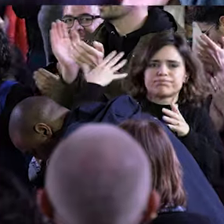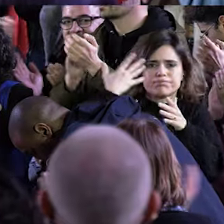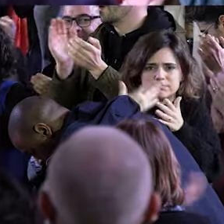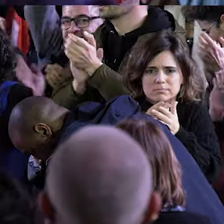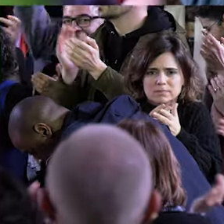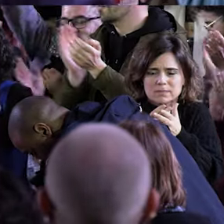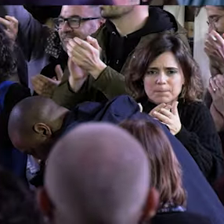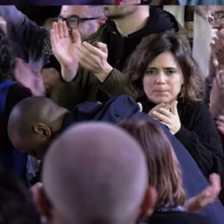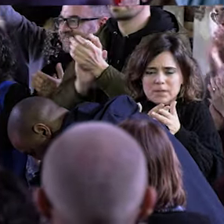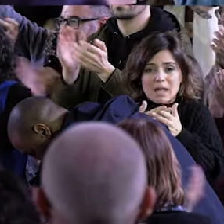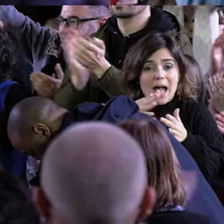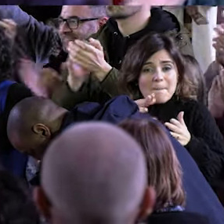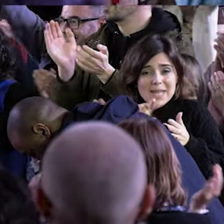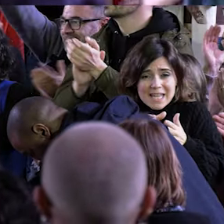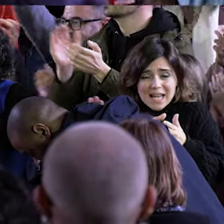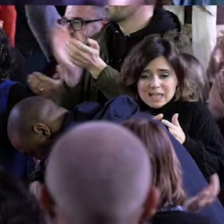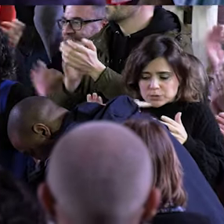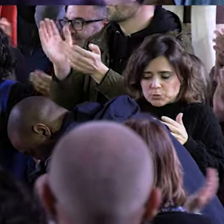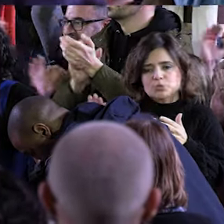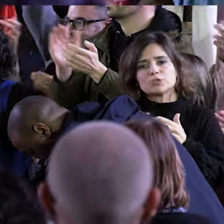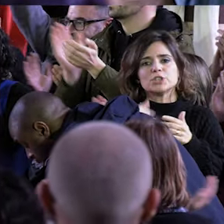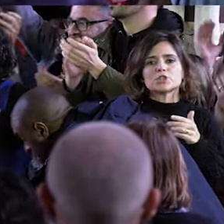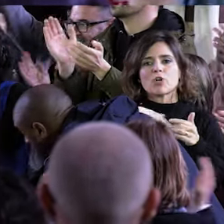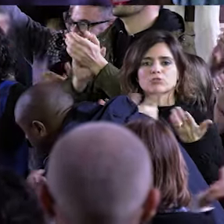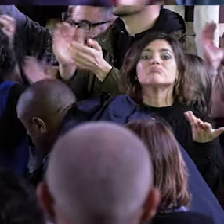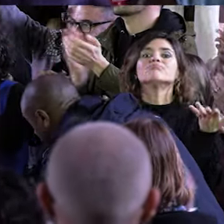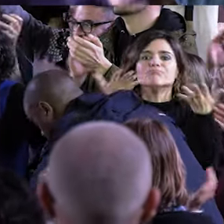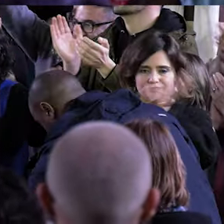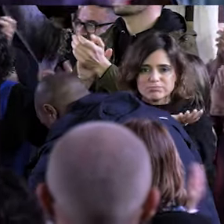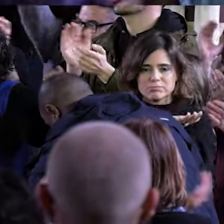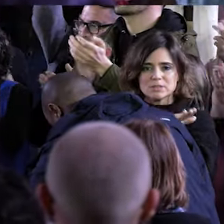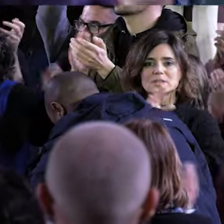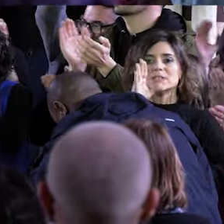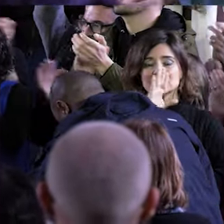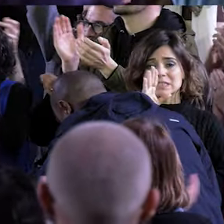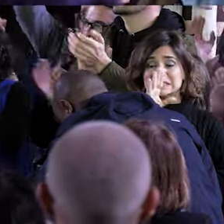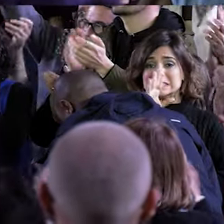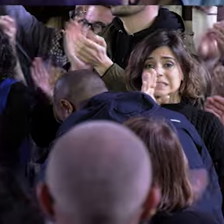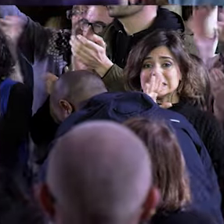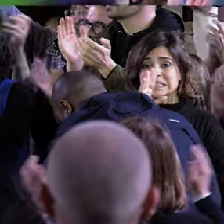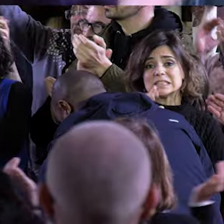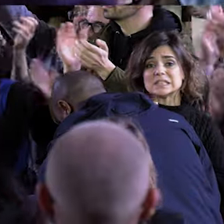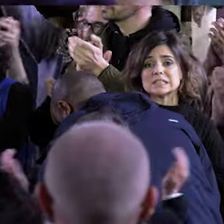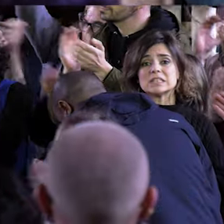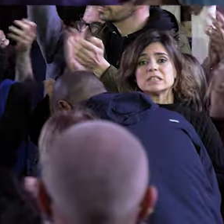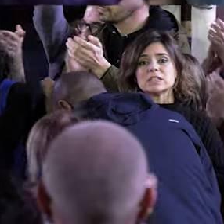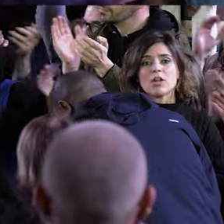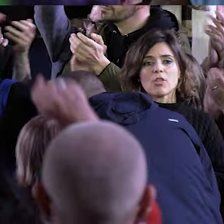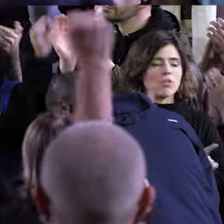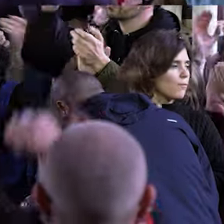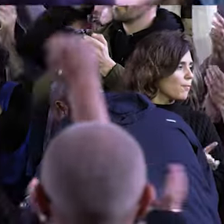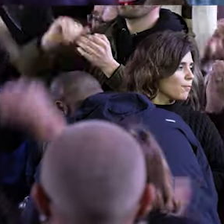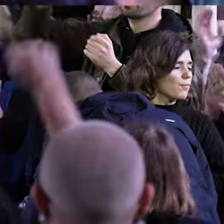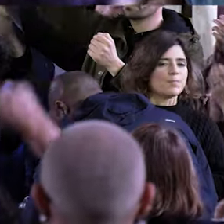os dias, façamos a nossa revolução. E se não for feminista, não é a nossa